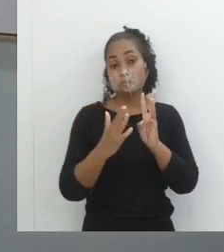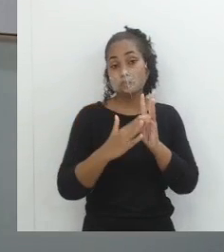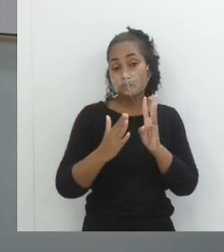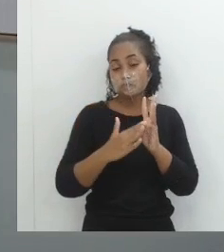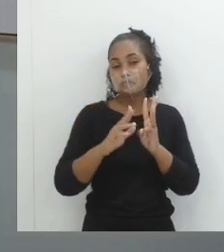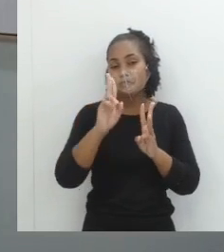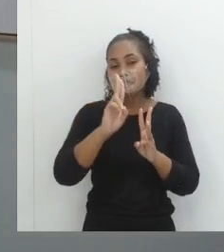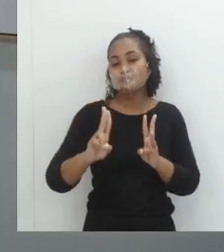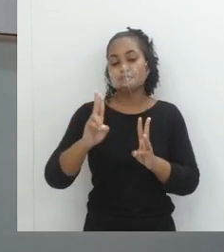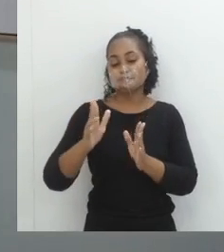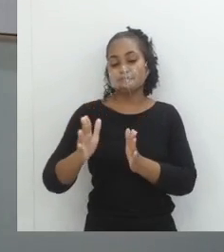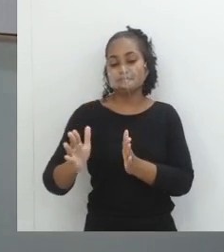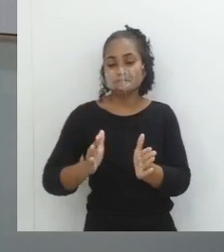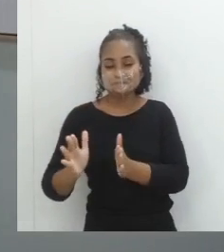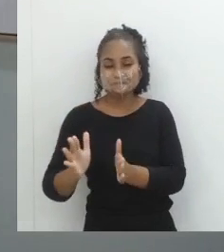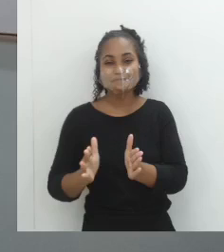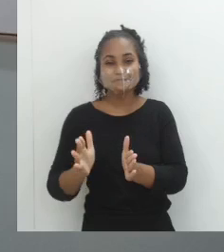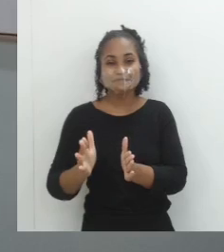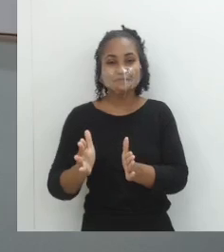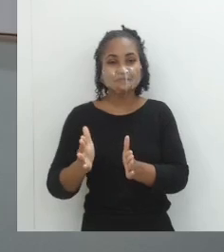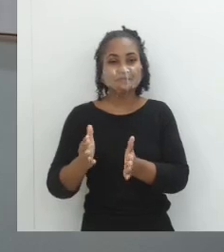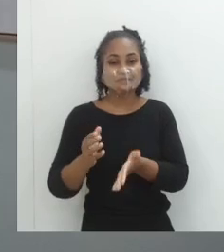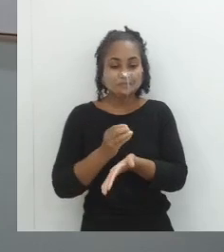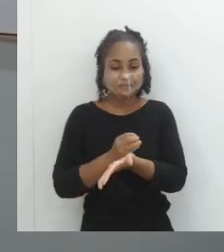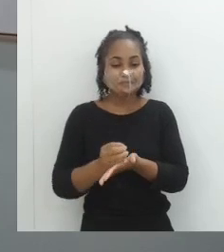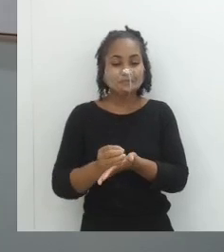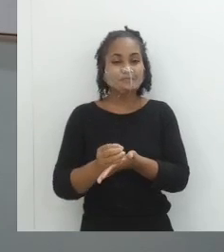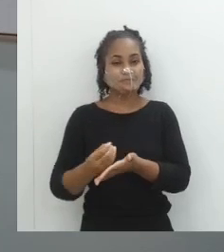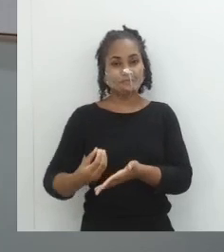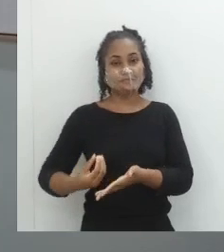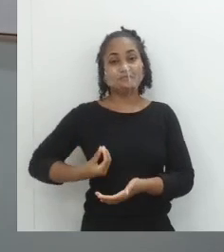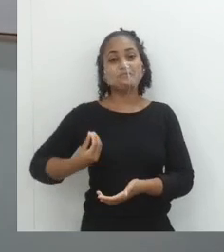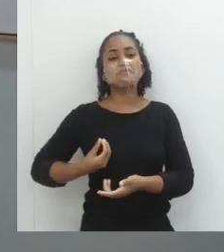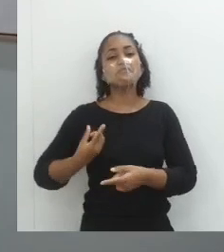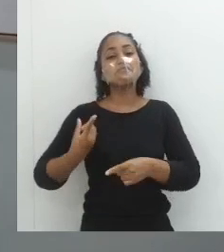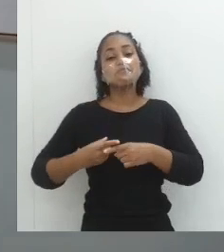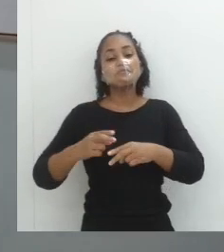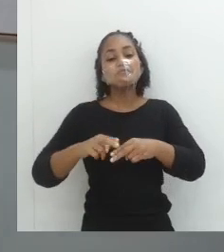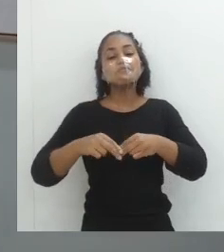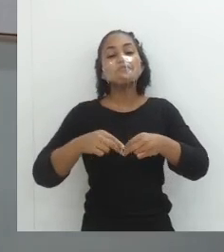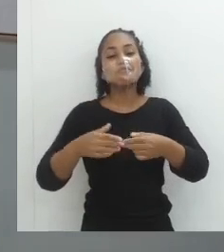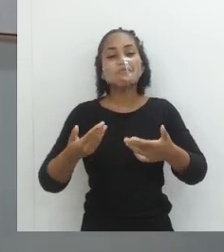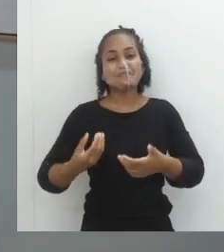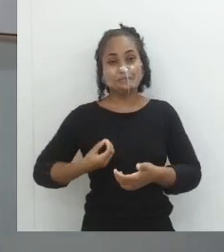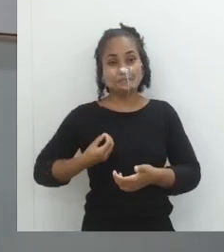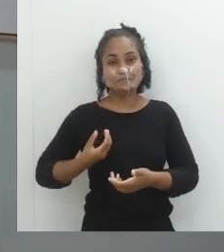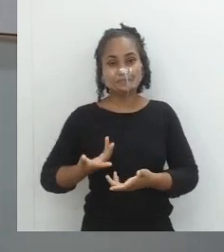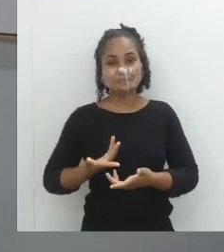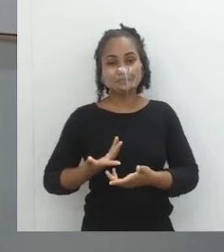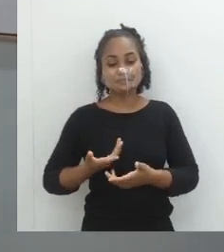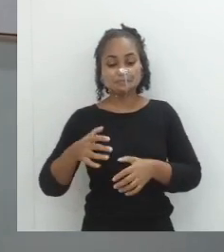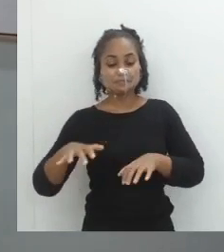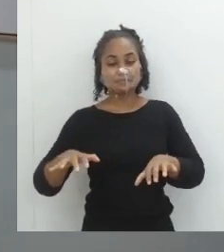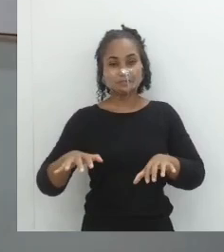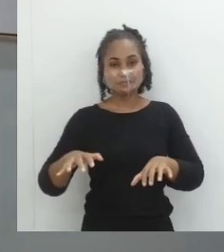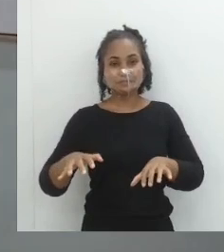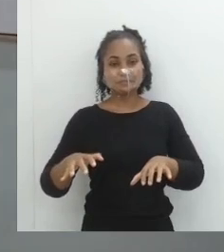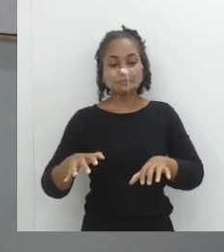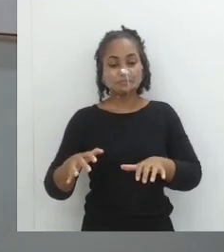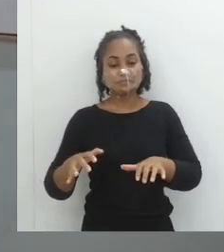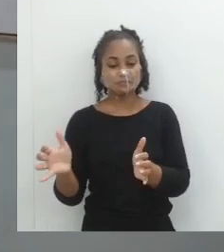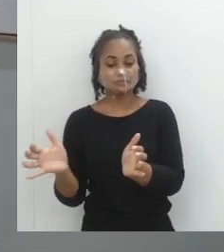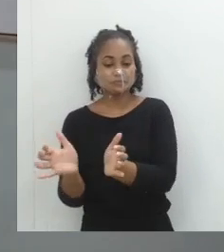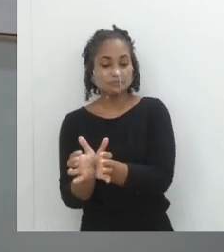utilizassem para demarcar a origem da onde eles vêm e por que eles vêm. É como se fosse uma separação de